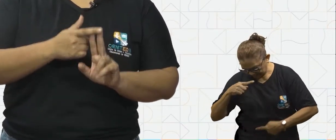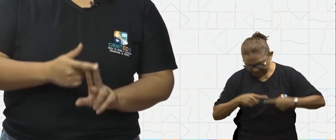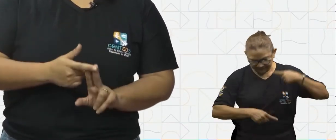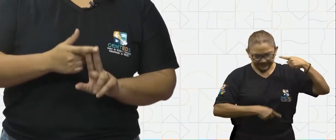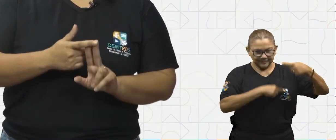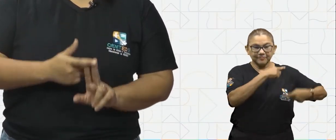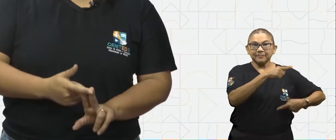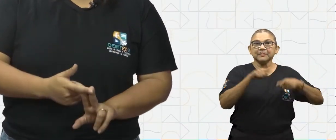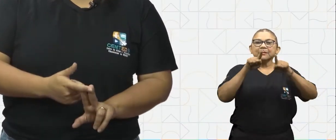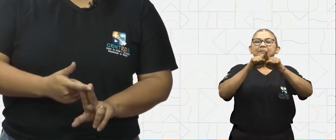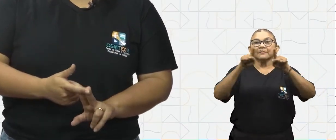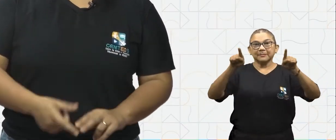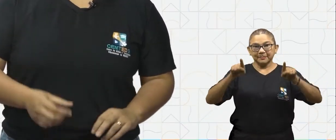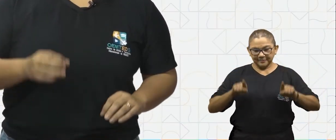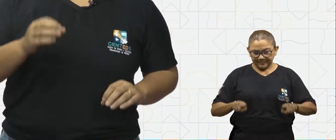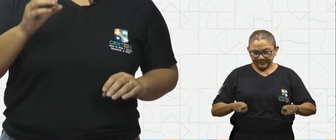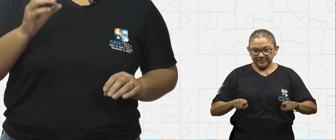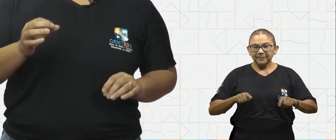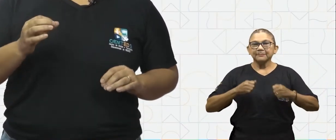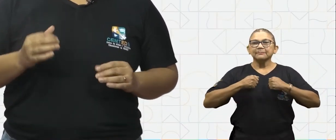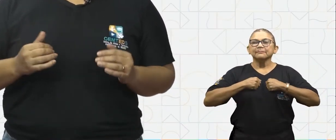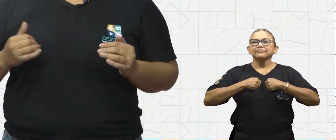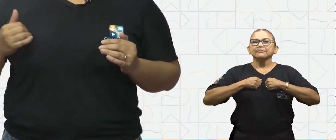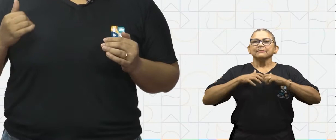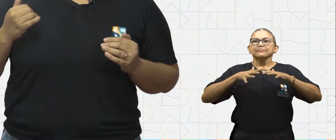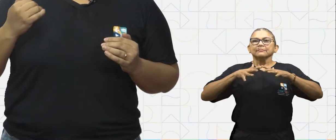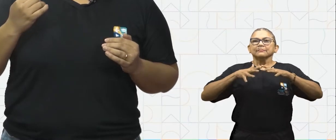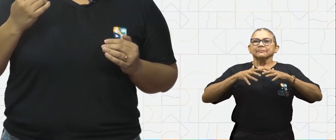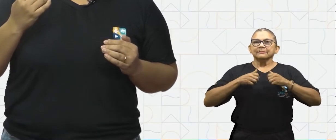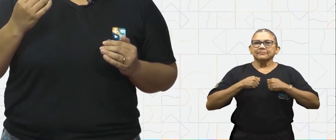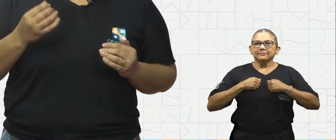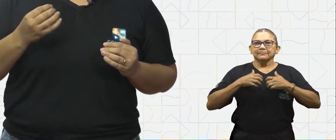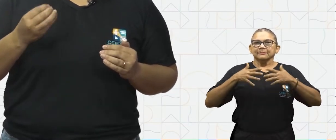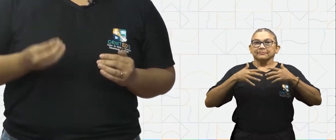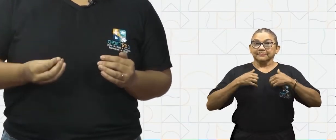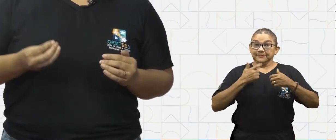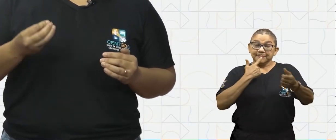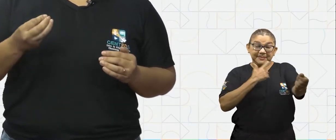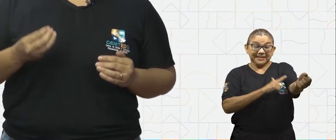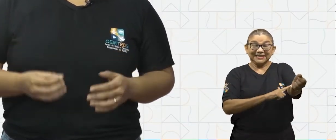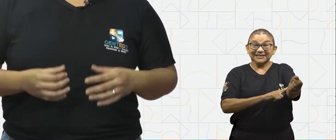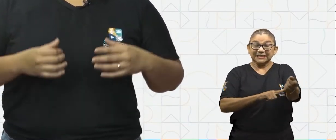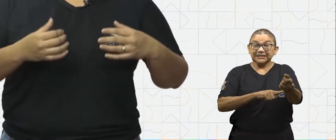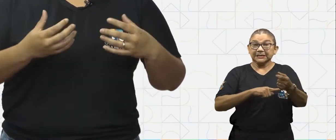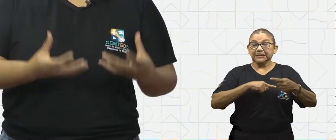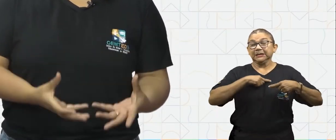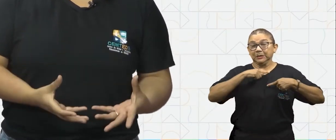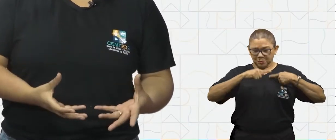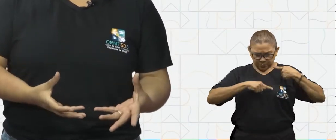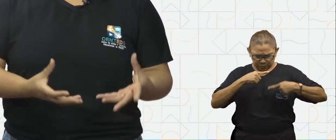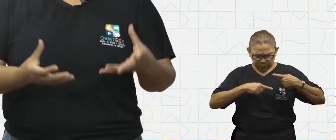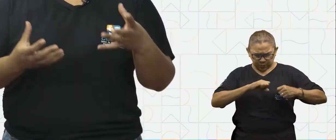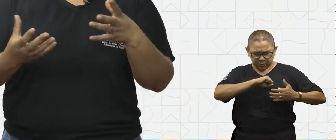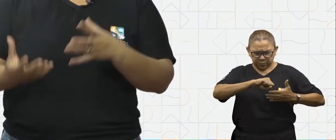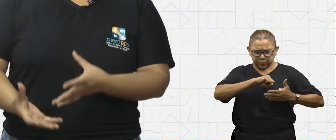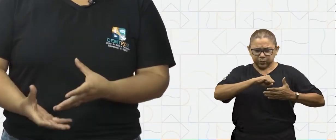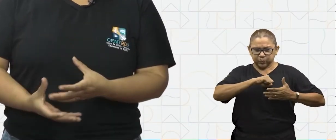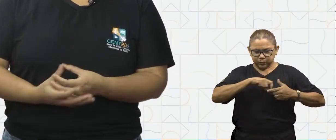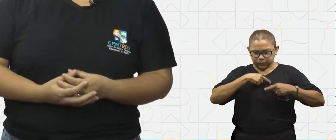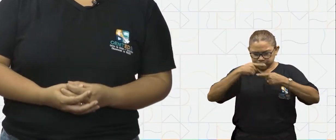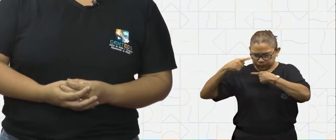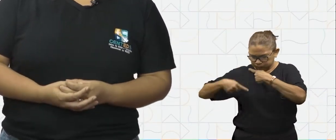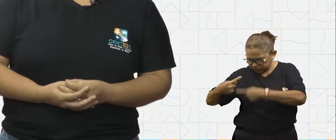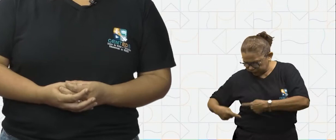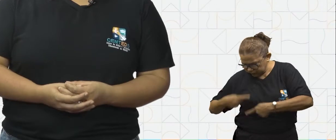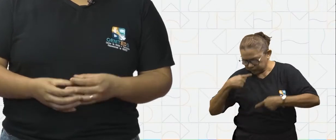sistema respiratório. O sangue, ele bate mais forte para levar mais oxigênio e nutrientes